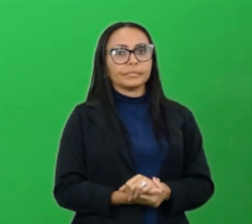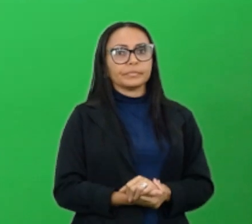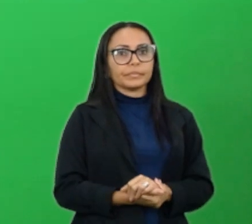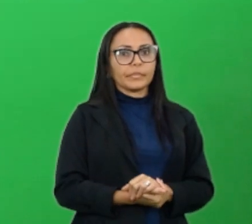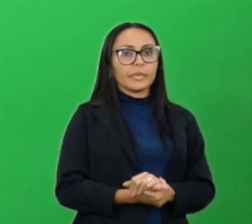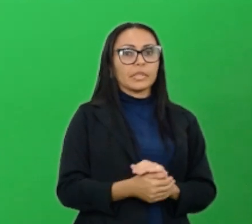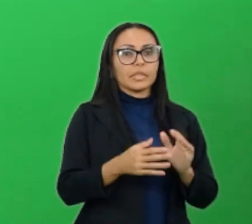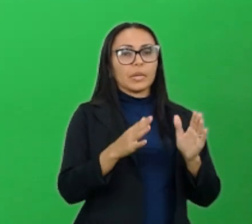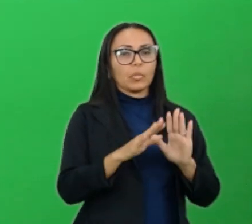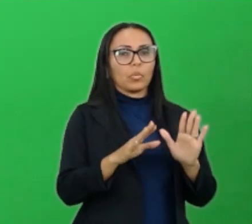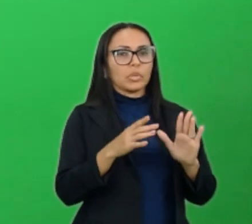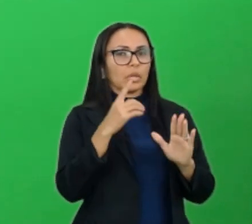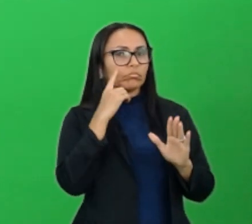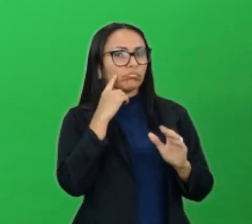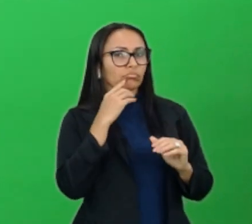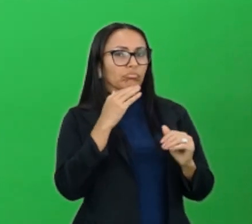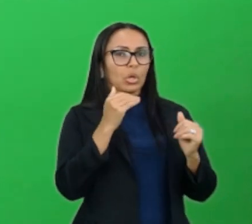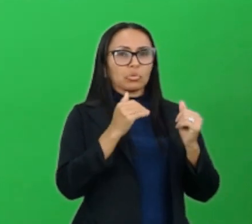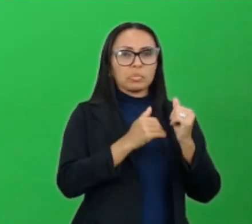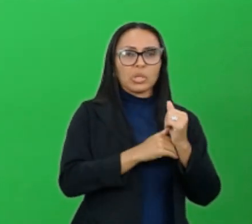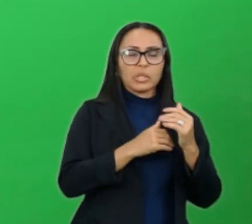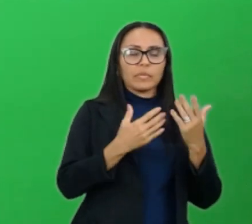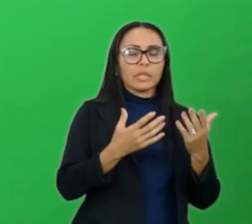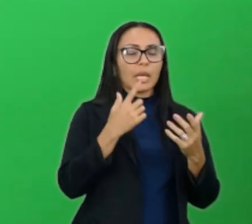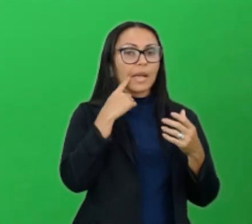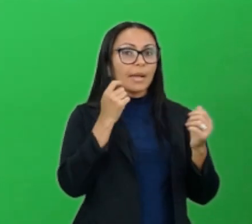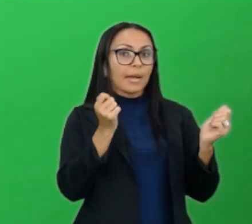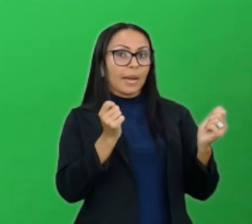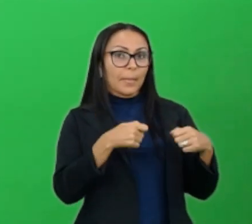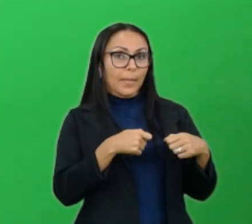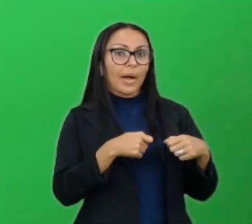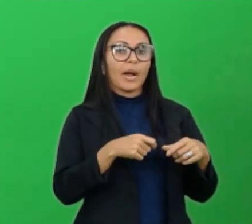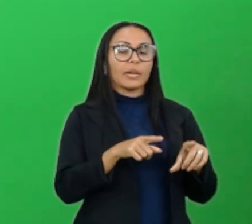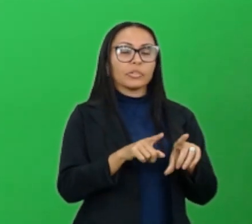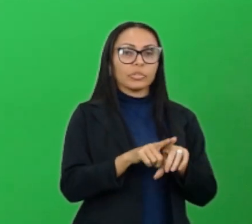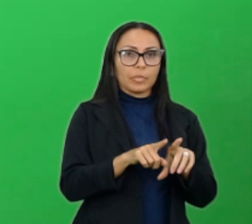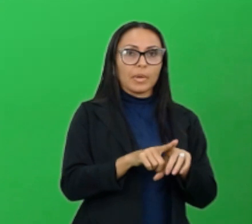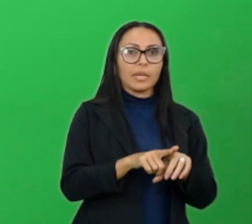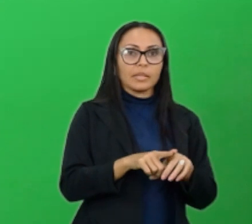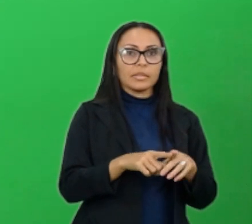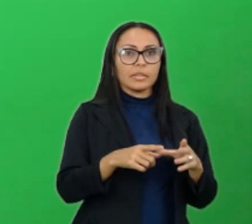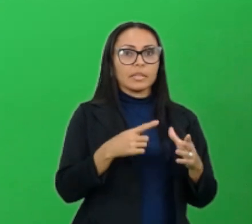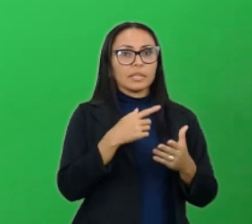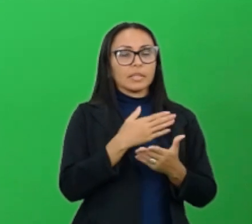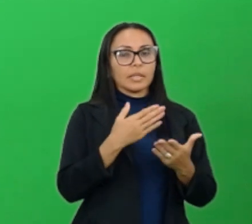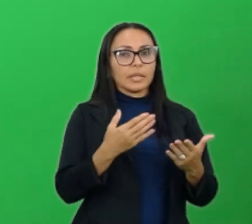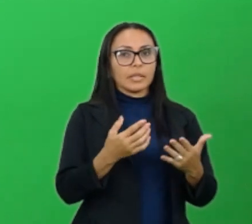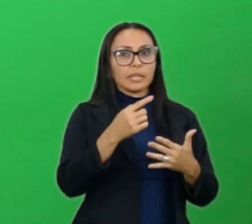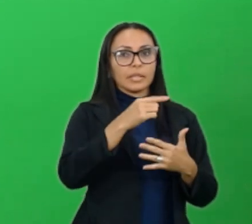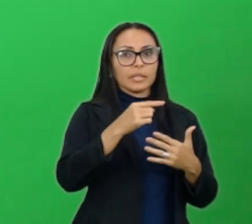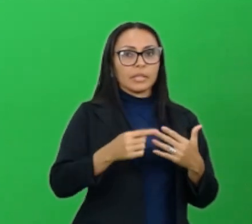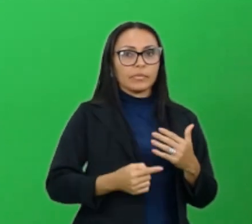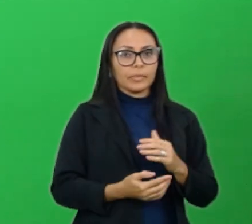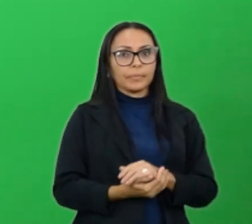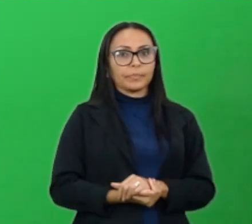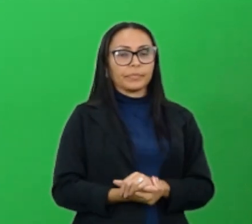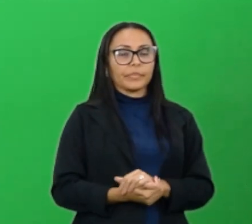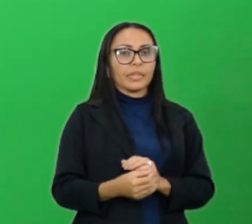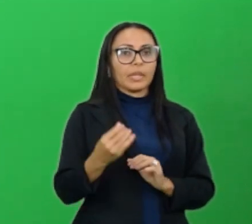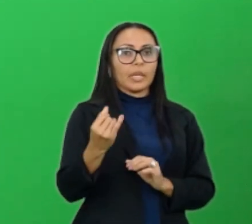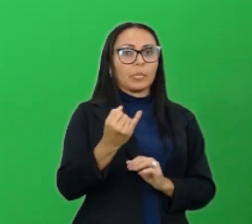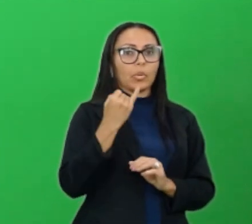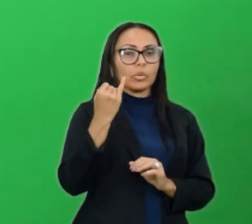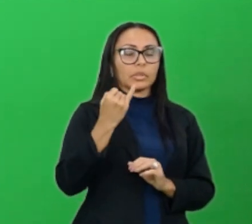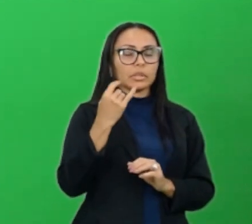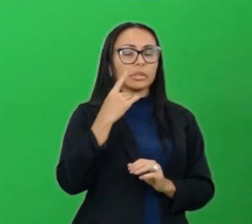subjetividade. Ele precisa ser capaz de ser medido, ou seja, ele precisa ser exequível. Então, é necessário que haja dados disponíveis para que